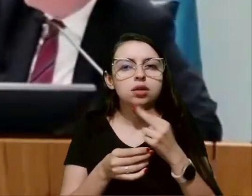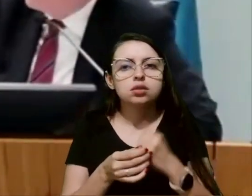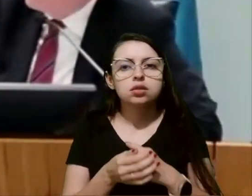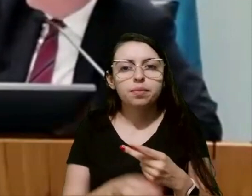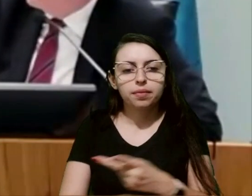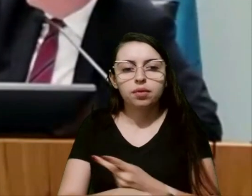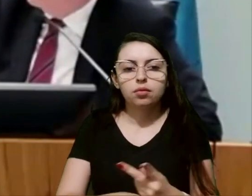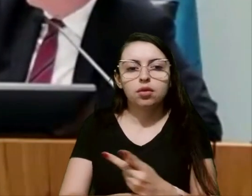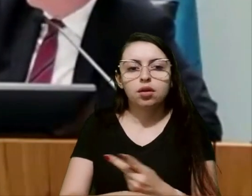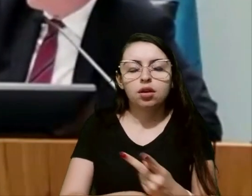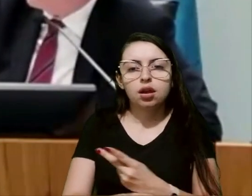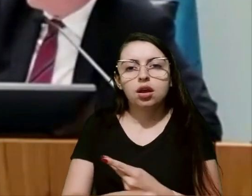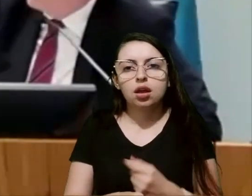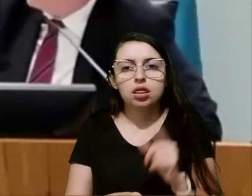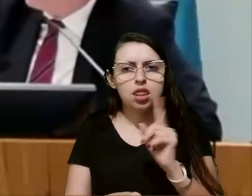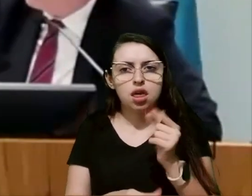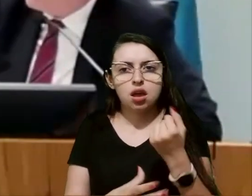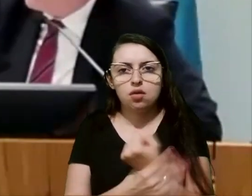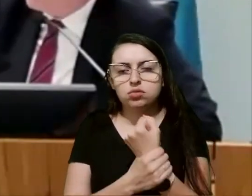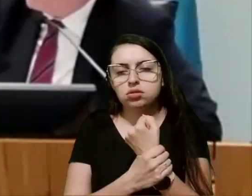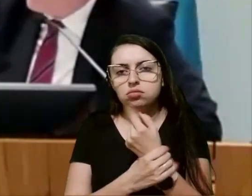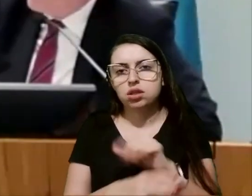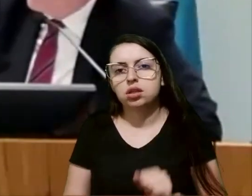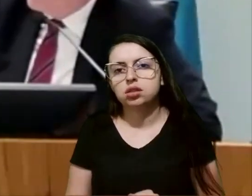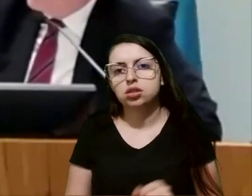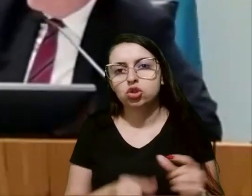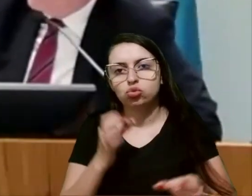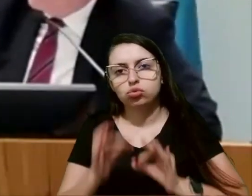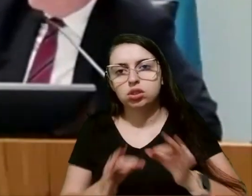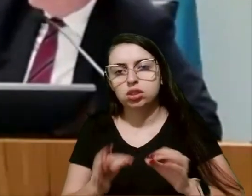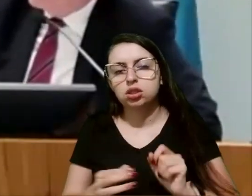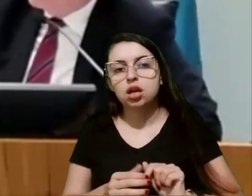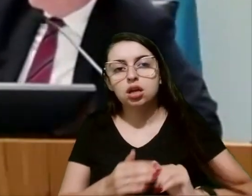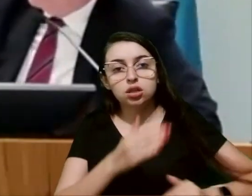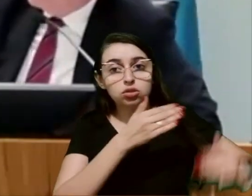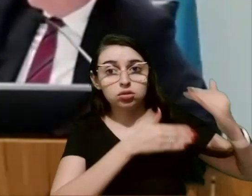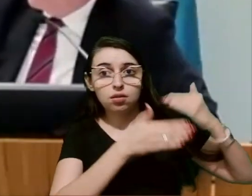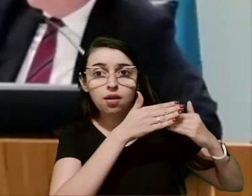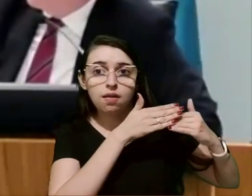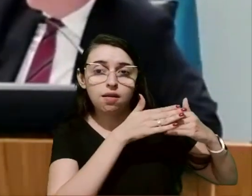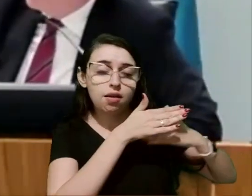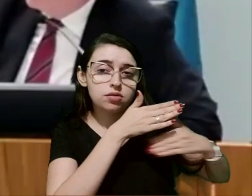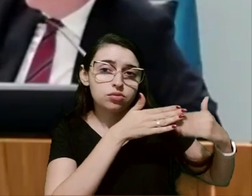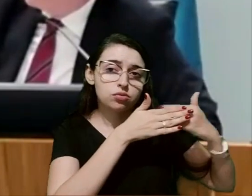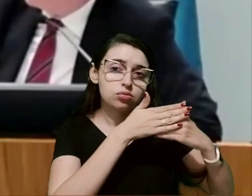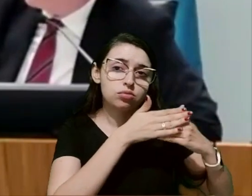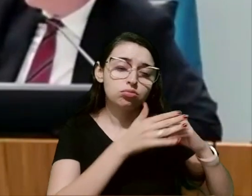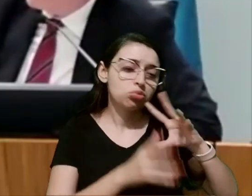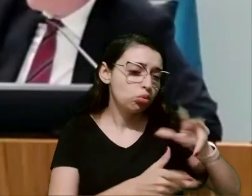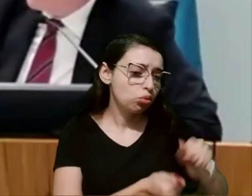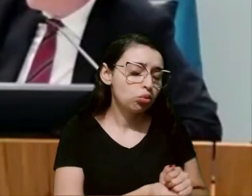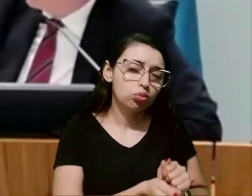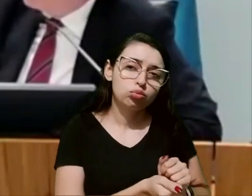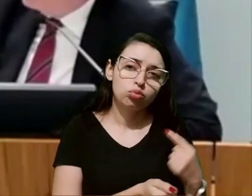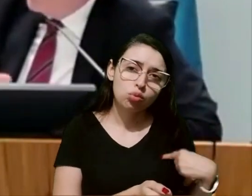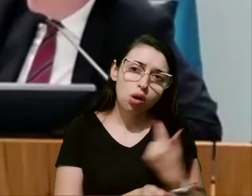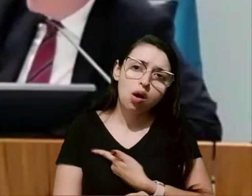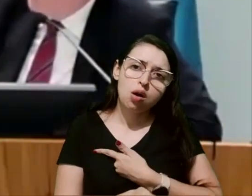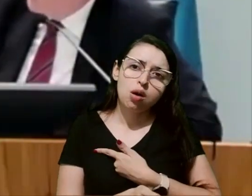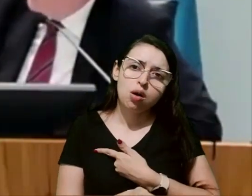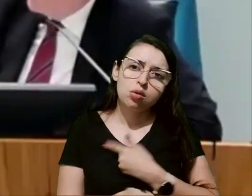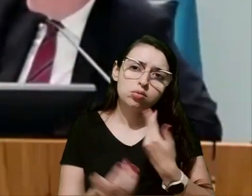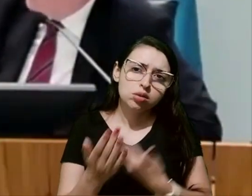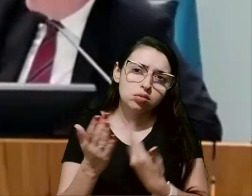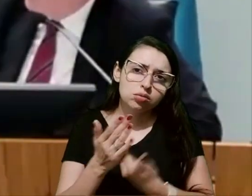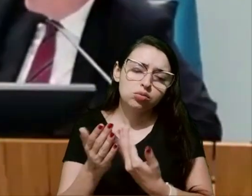de não se buscar segurança jurídica, porque por trás de tudo que nós